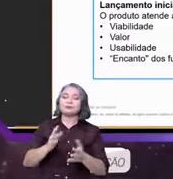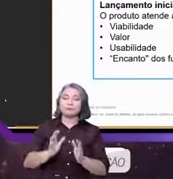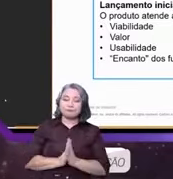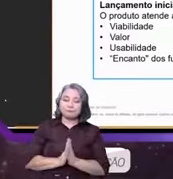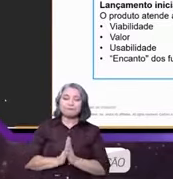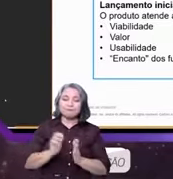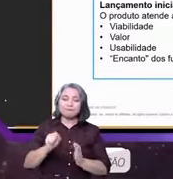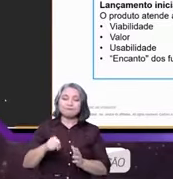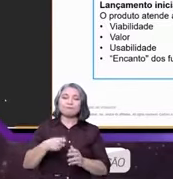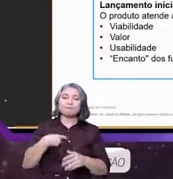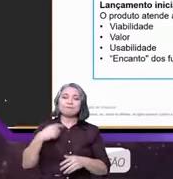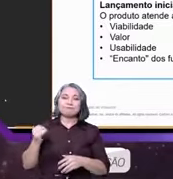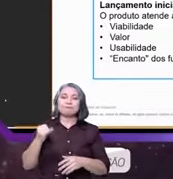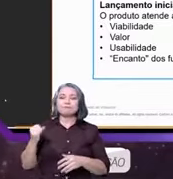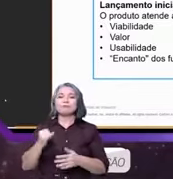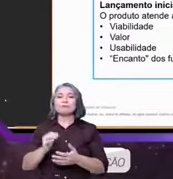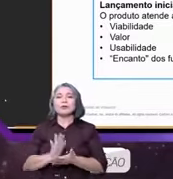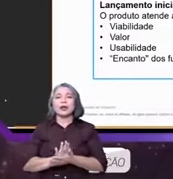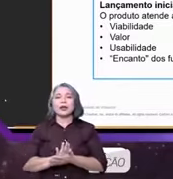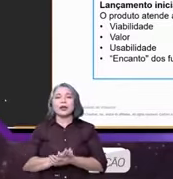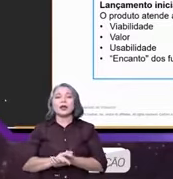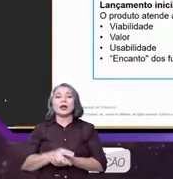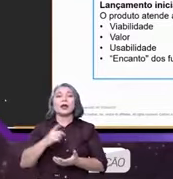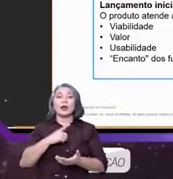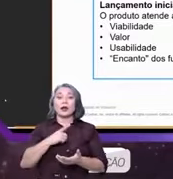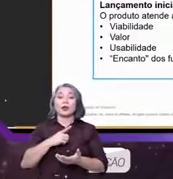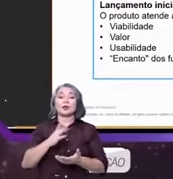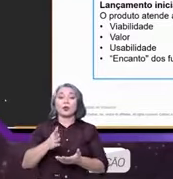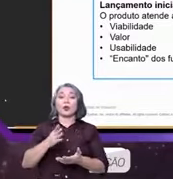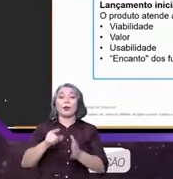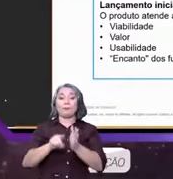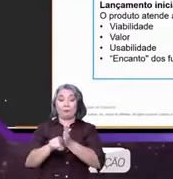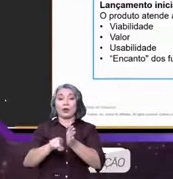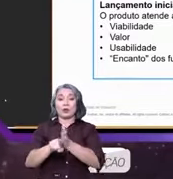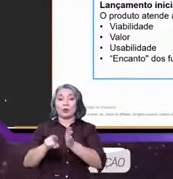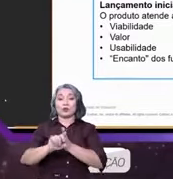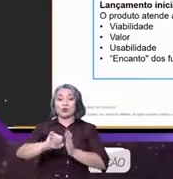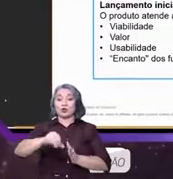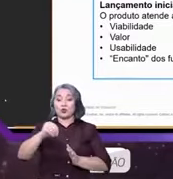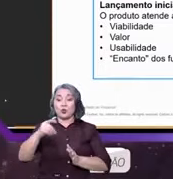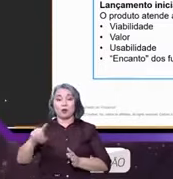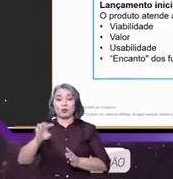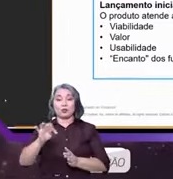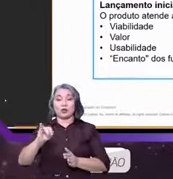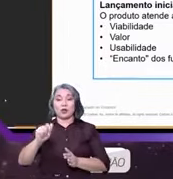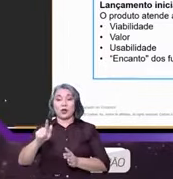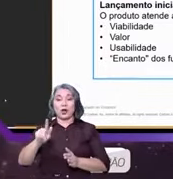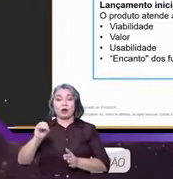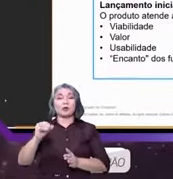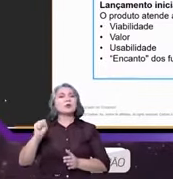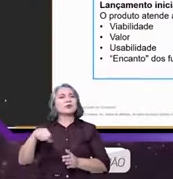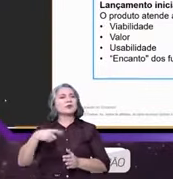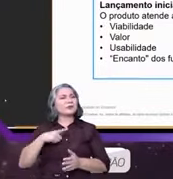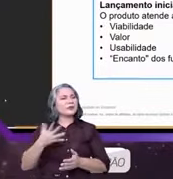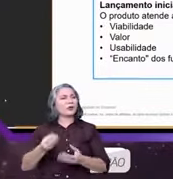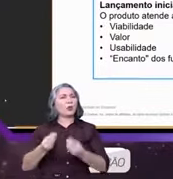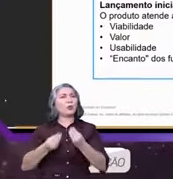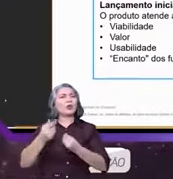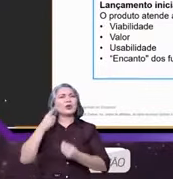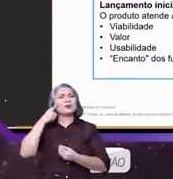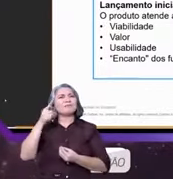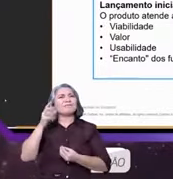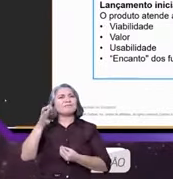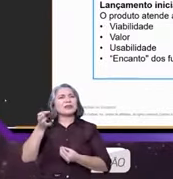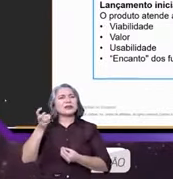Sim, sobre o questionamento do doutor João Tiago. Sim, quando nós olhamos,